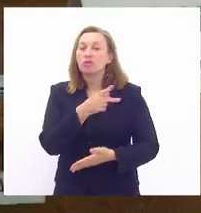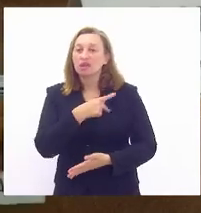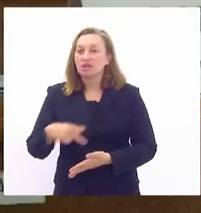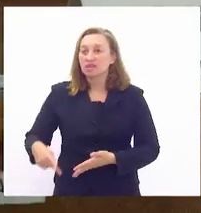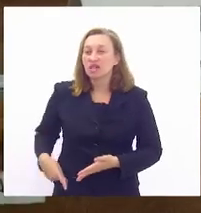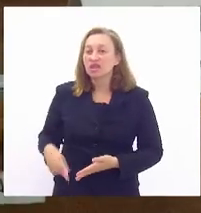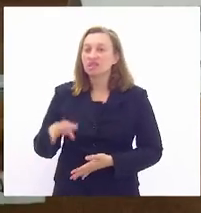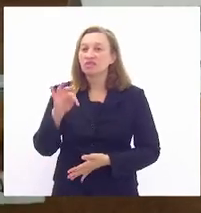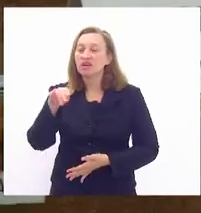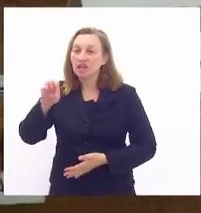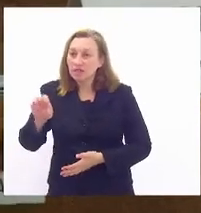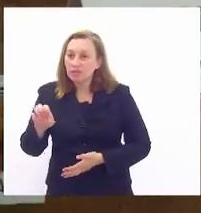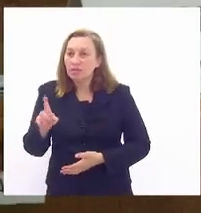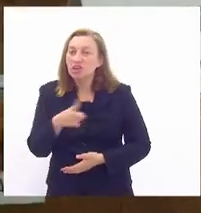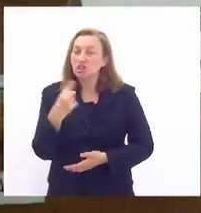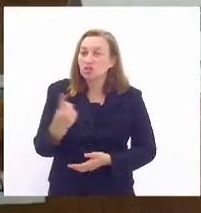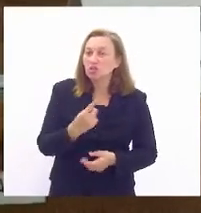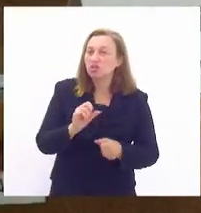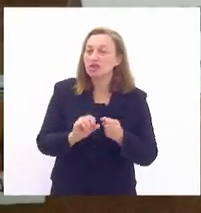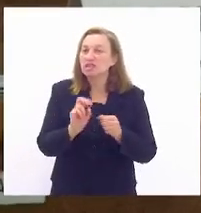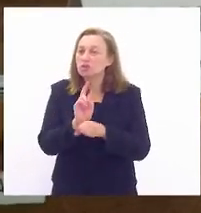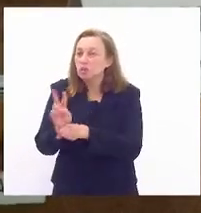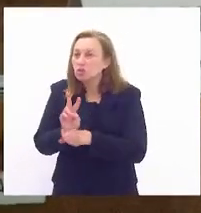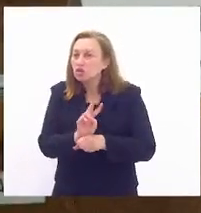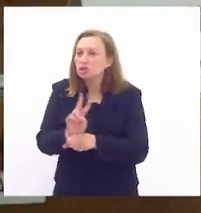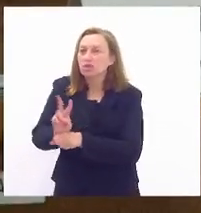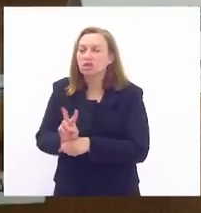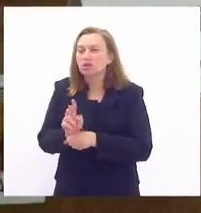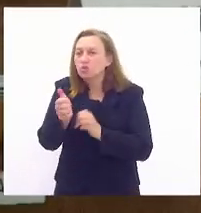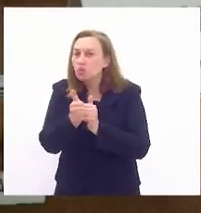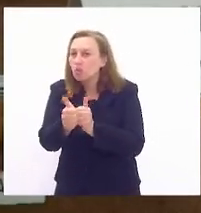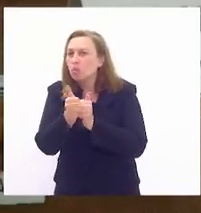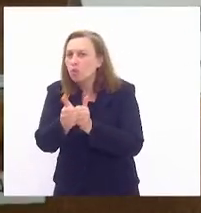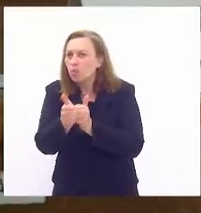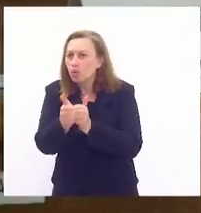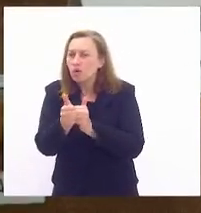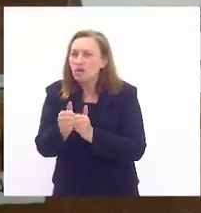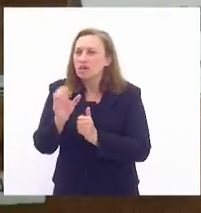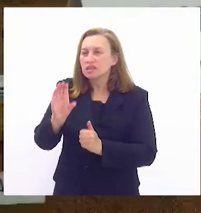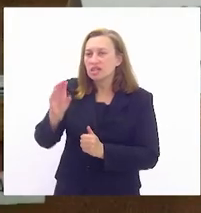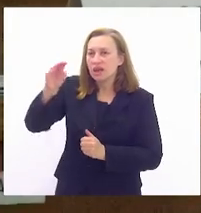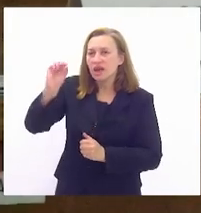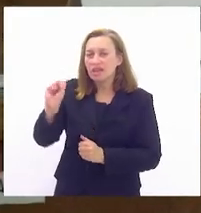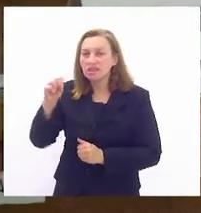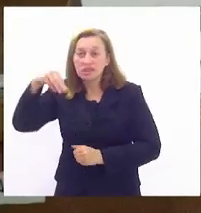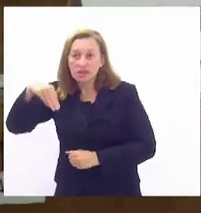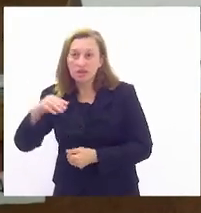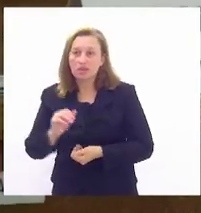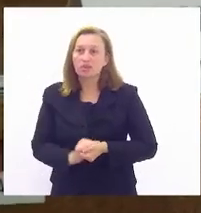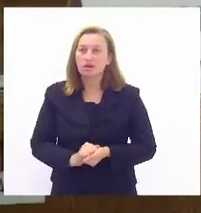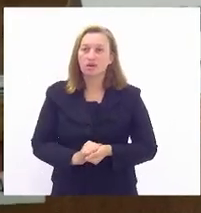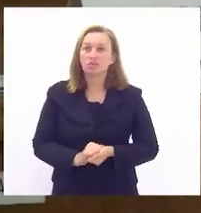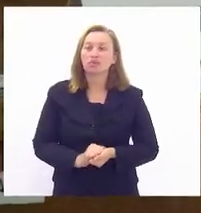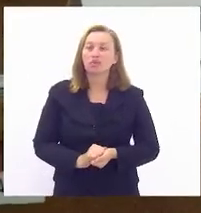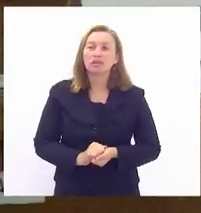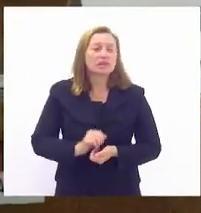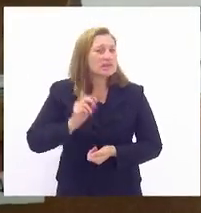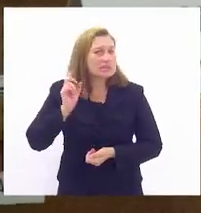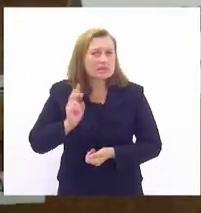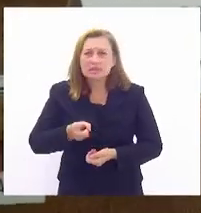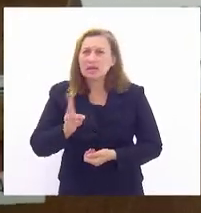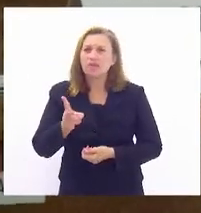é de que a gente faça um monitoramento, um acompanhamento da CSN corriqueiro,